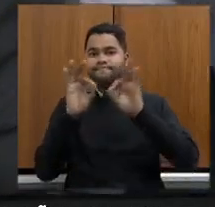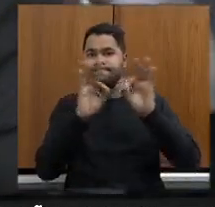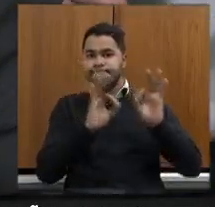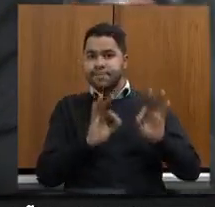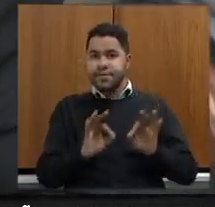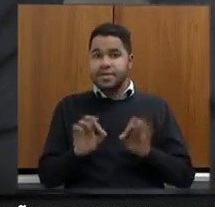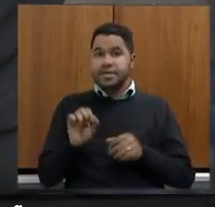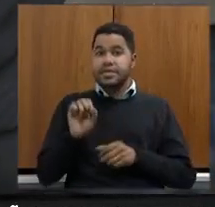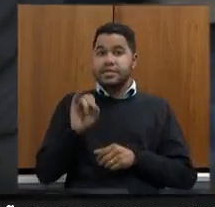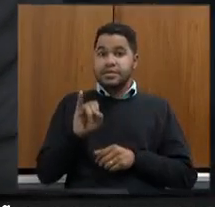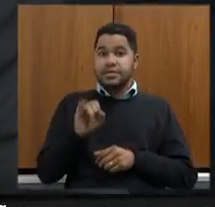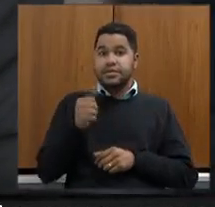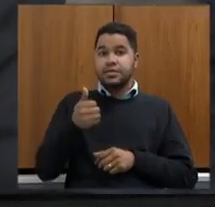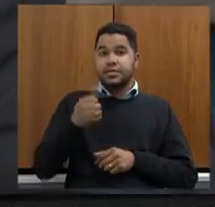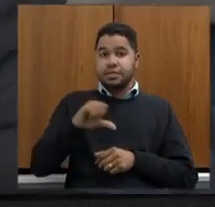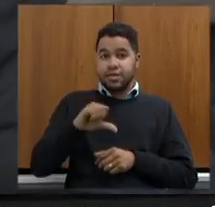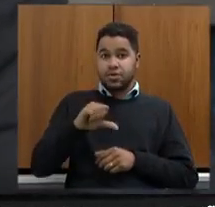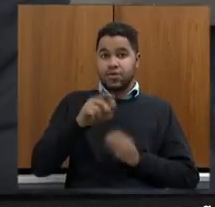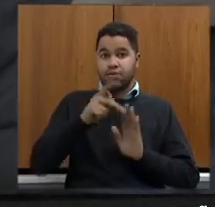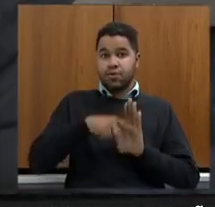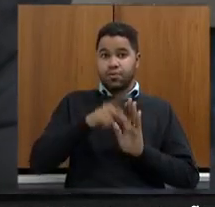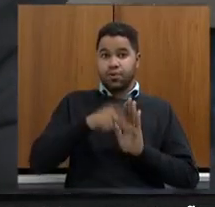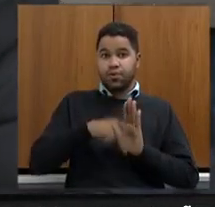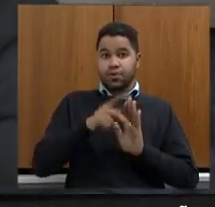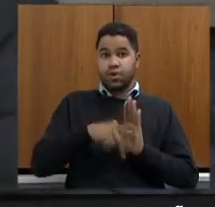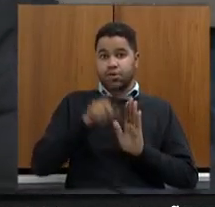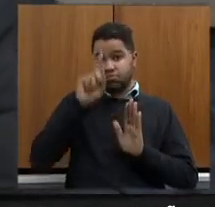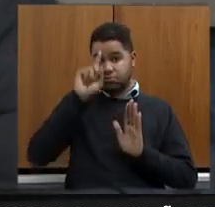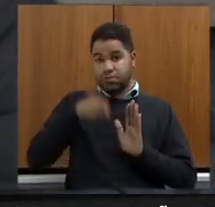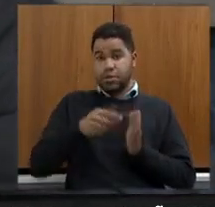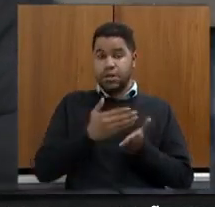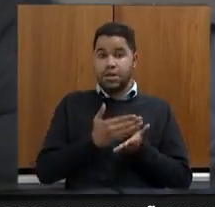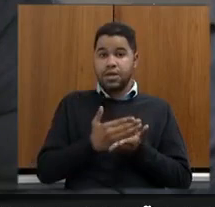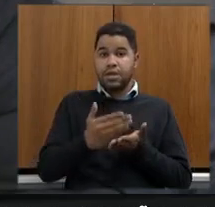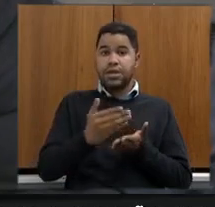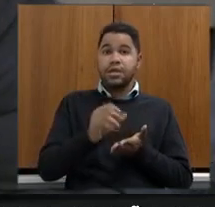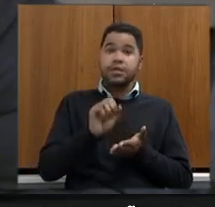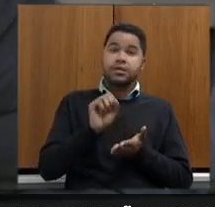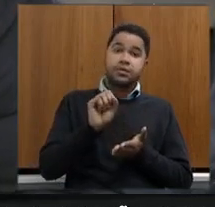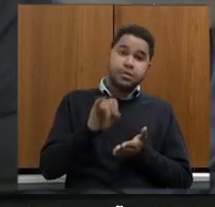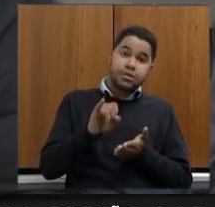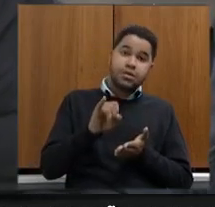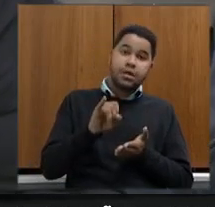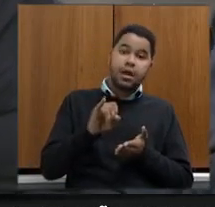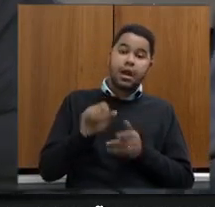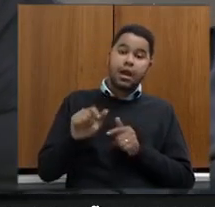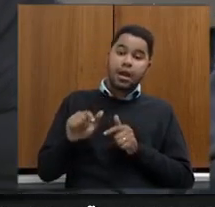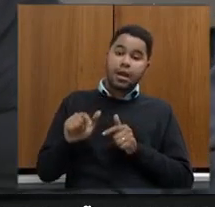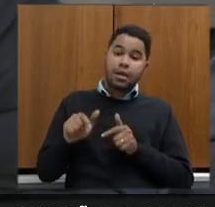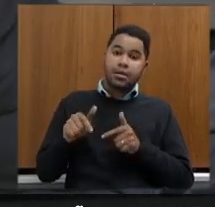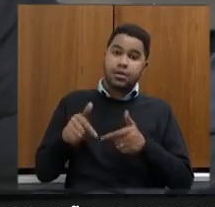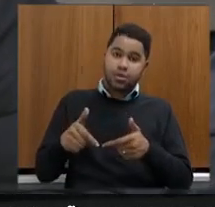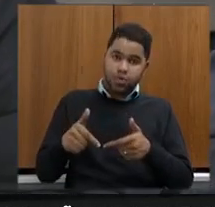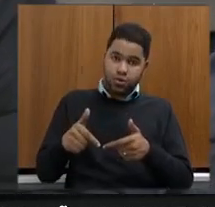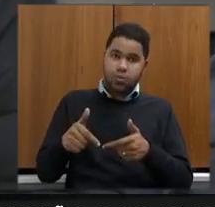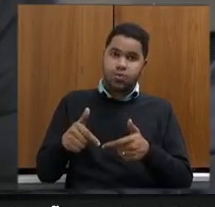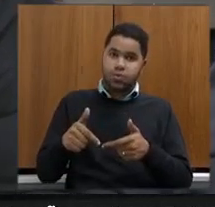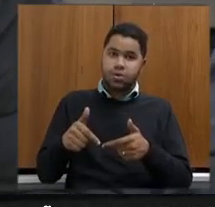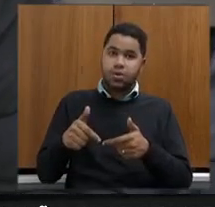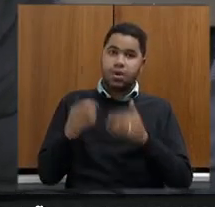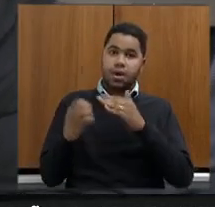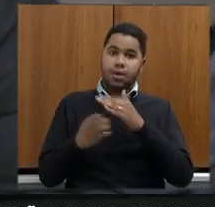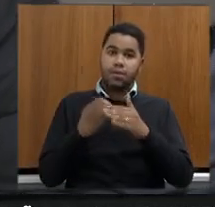se esses 19 projetos que foram dado ordem de início se eles são de execução da